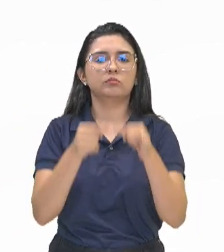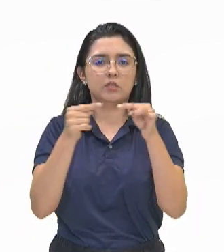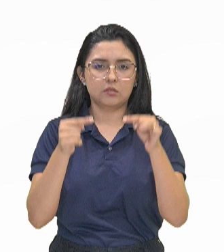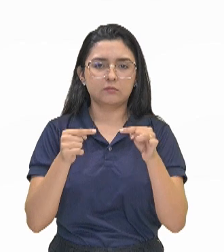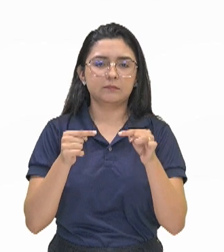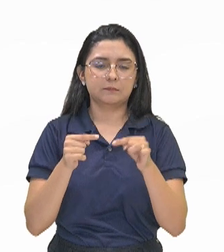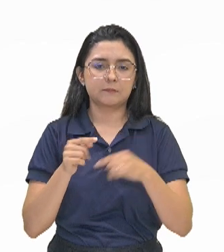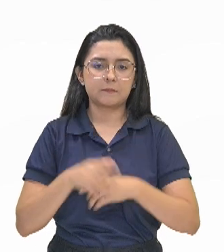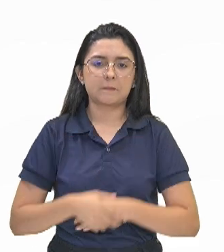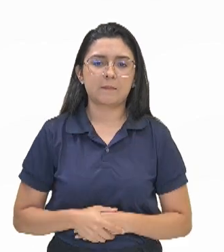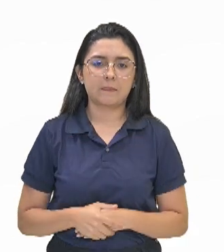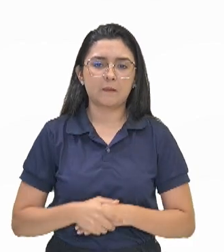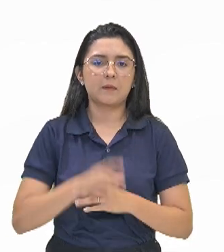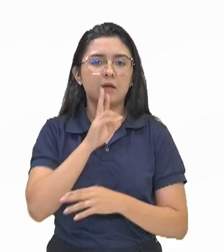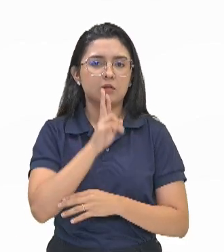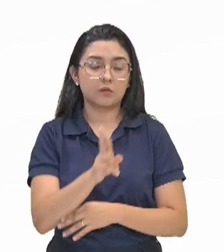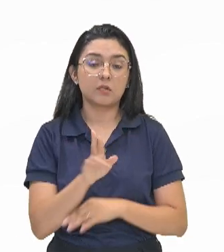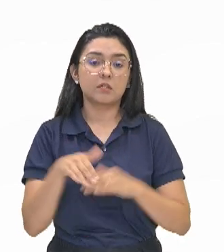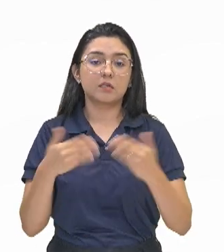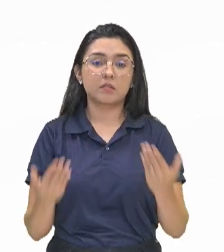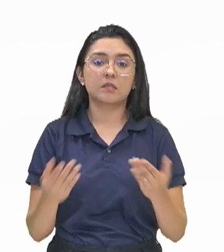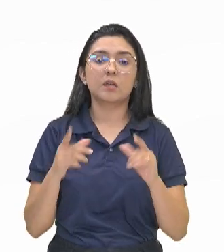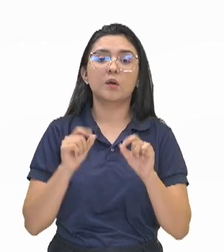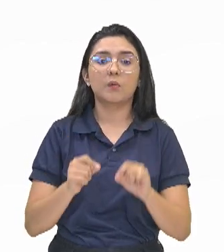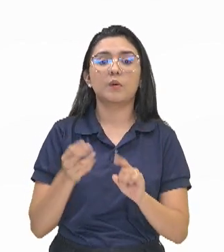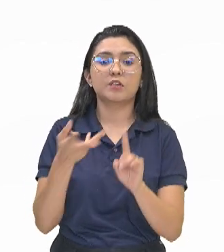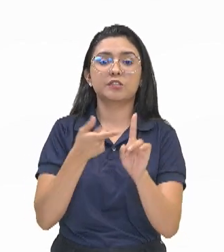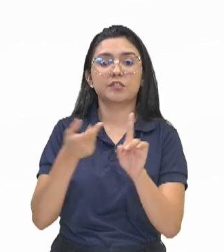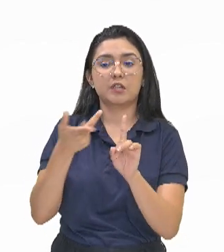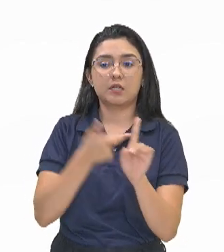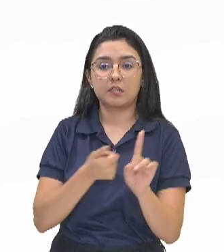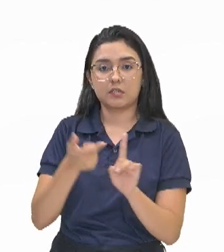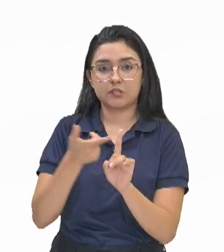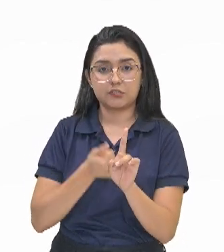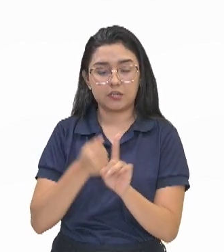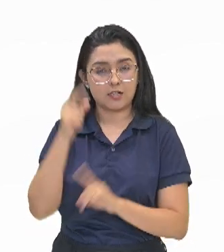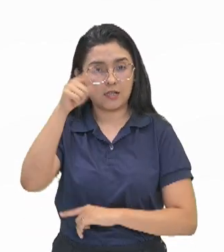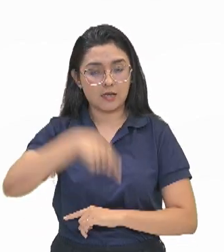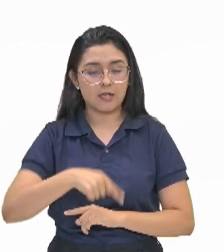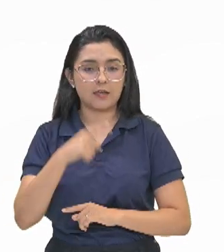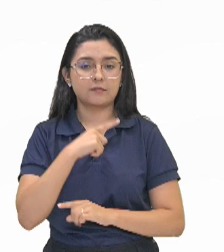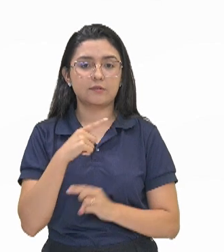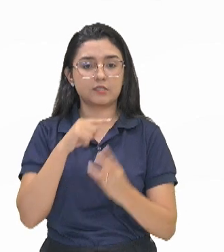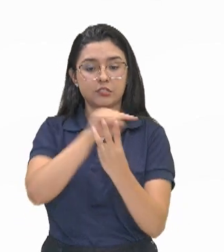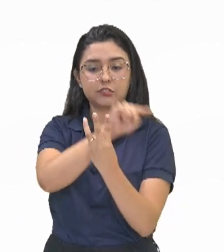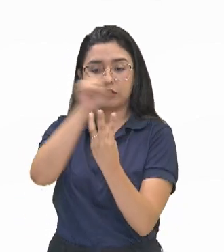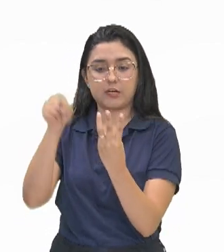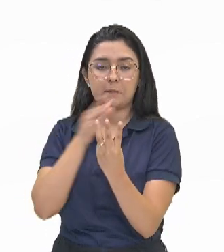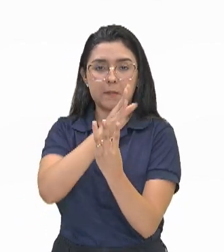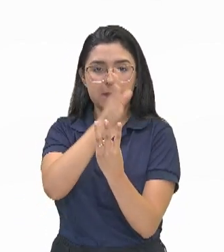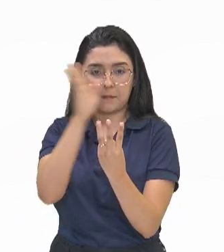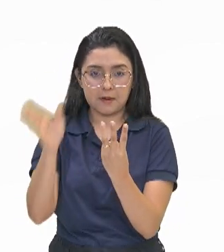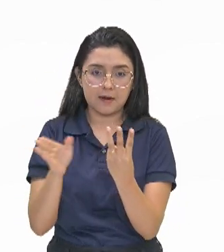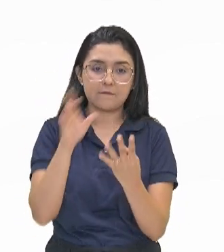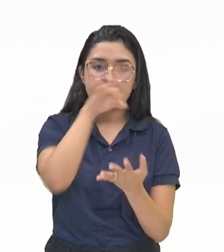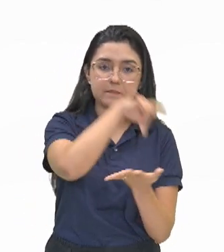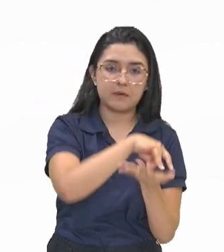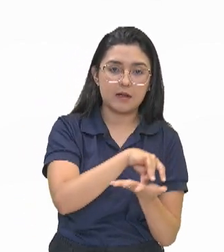Então, a dialética, ela é esse jogo, né, com essas funções de